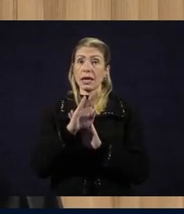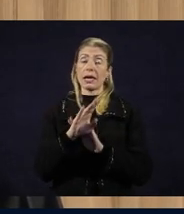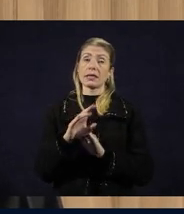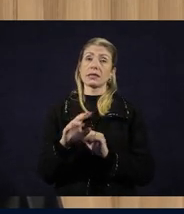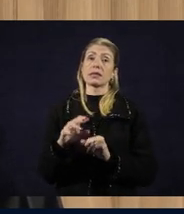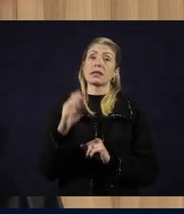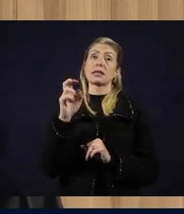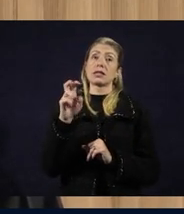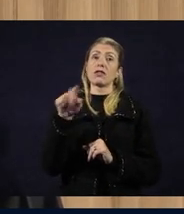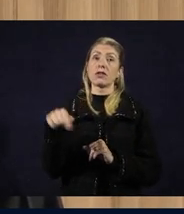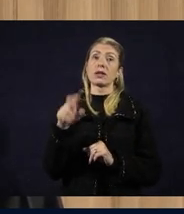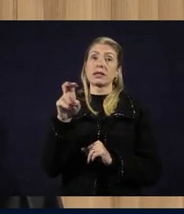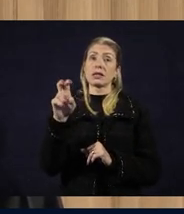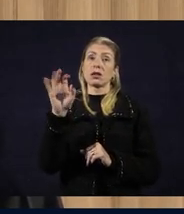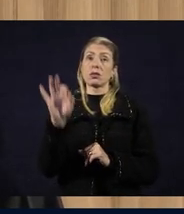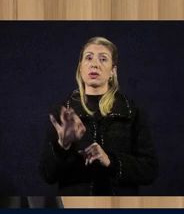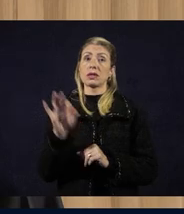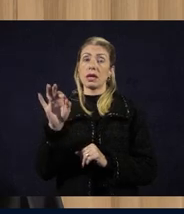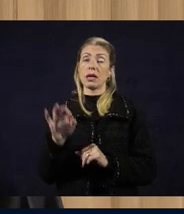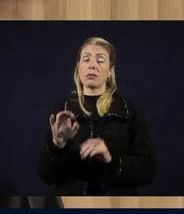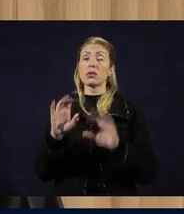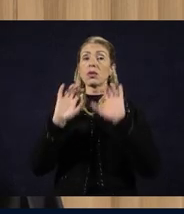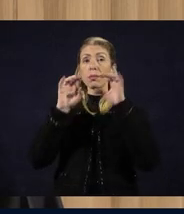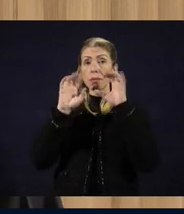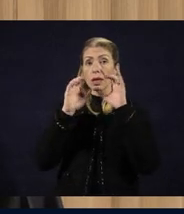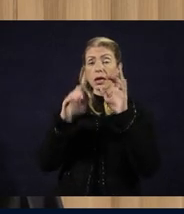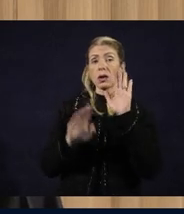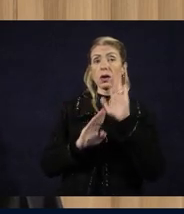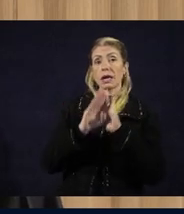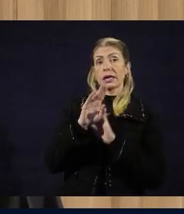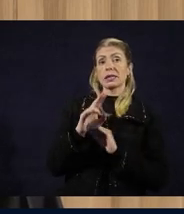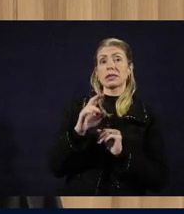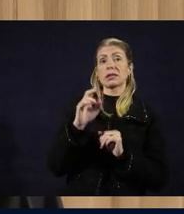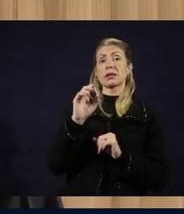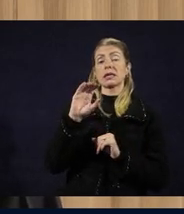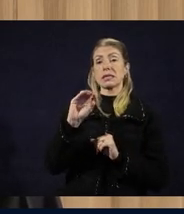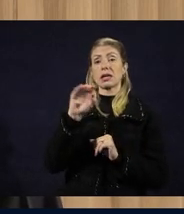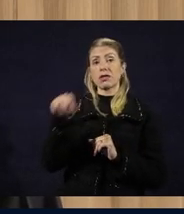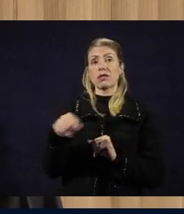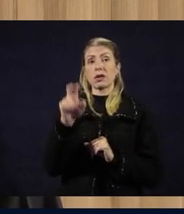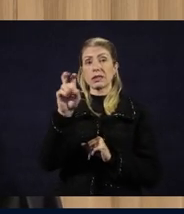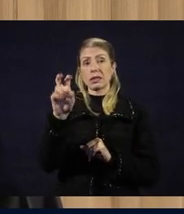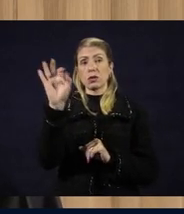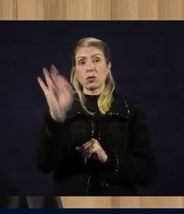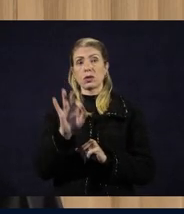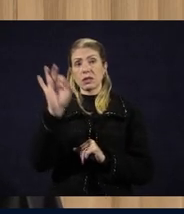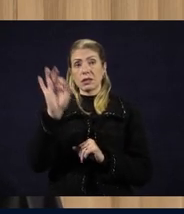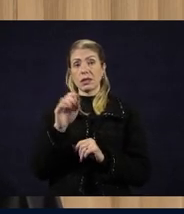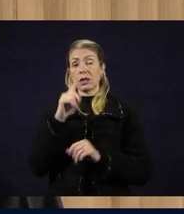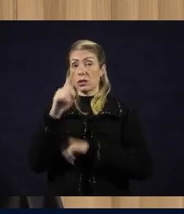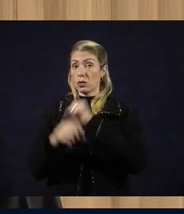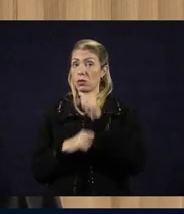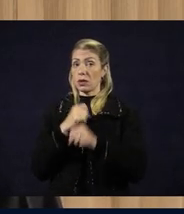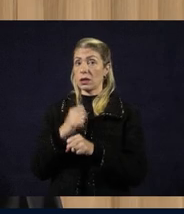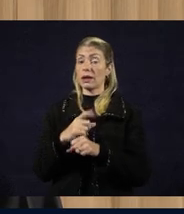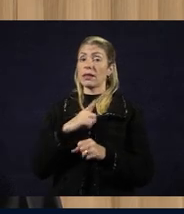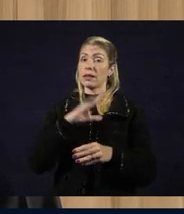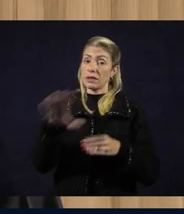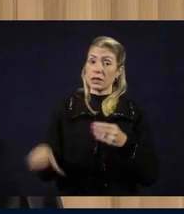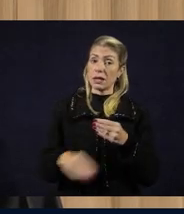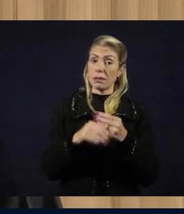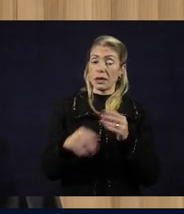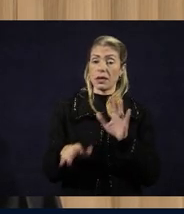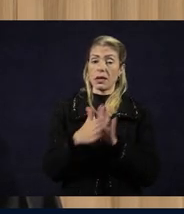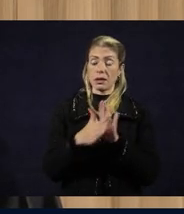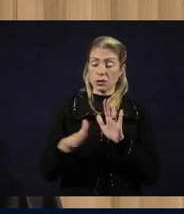bem menos é meio por cento ao ano mas é quando você vê essa equação falta a área né então naturalmente houve incremento de área né